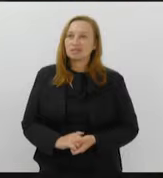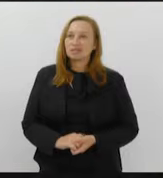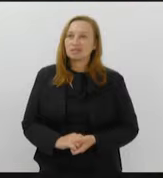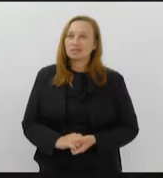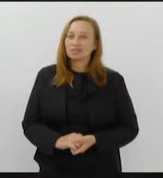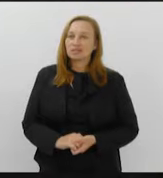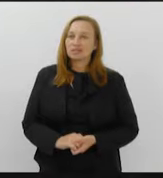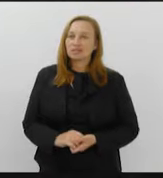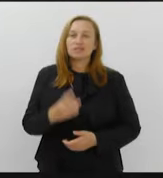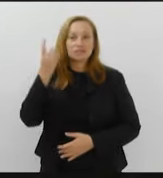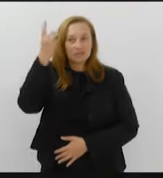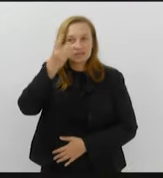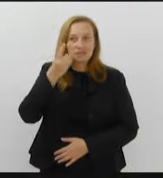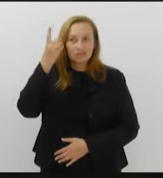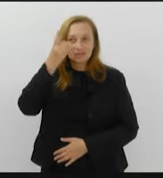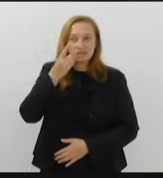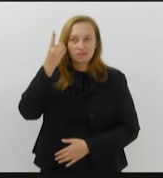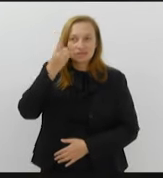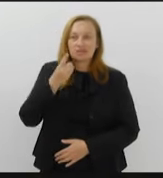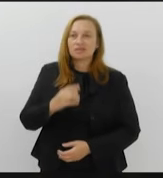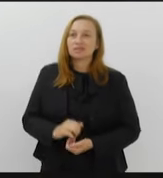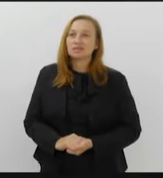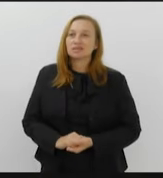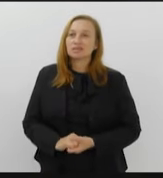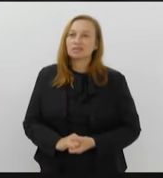Nossa nobre deputada